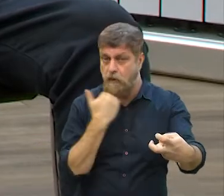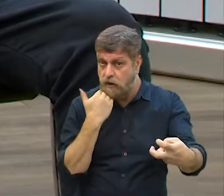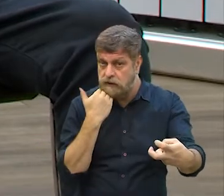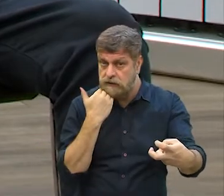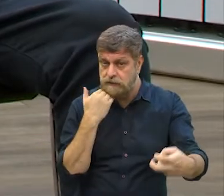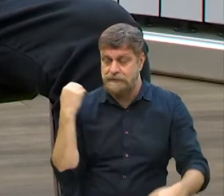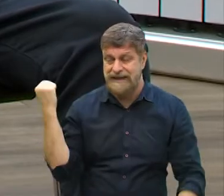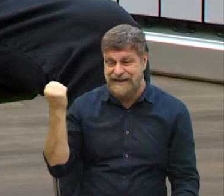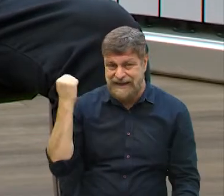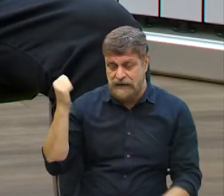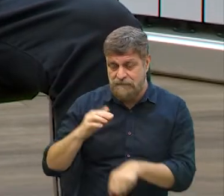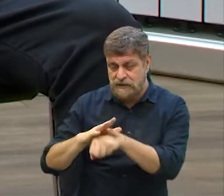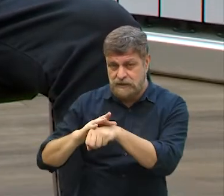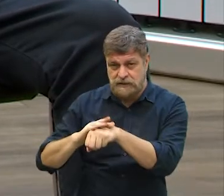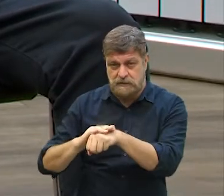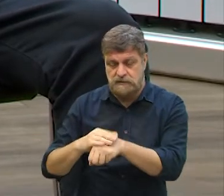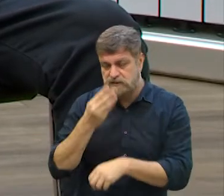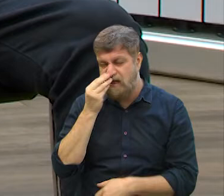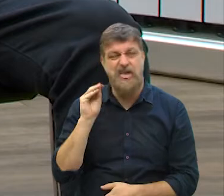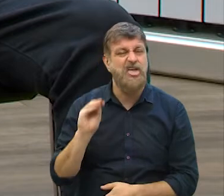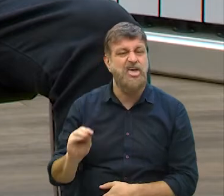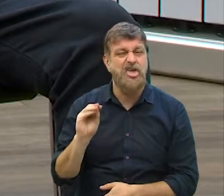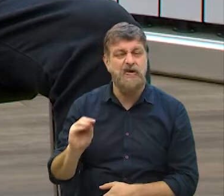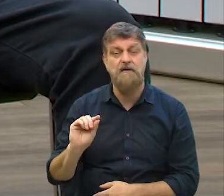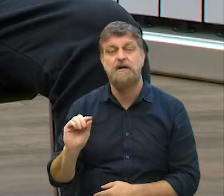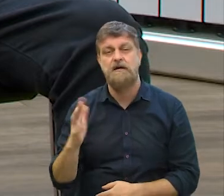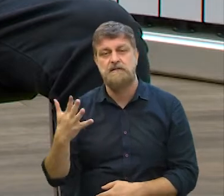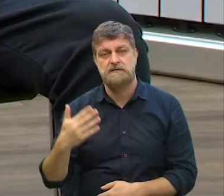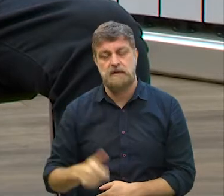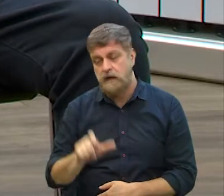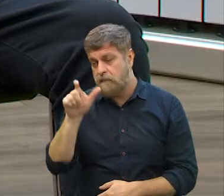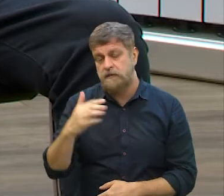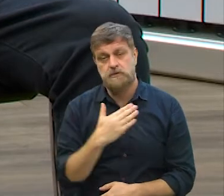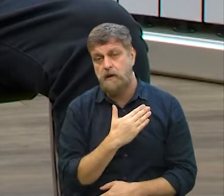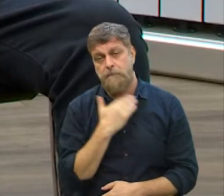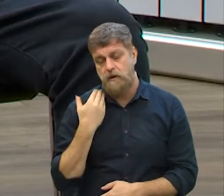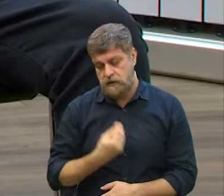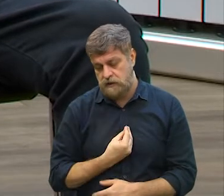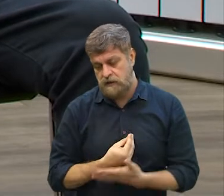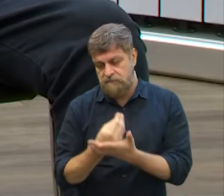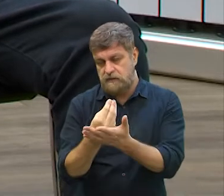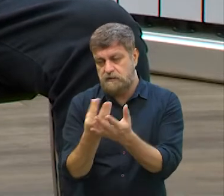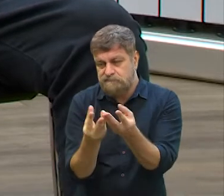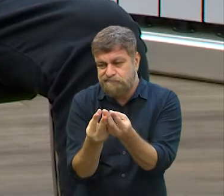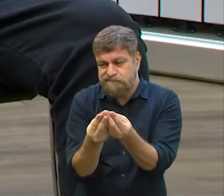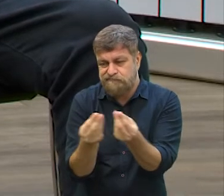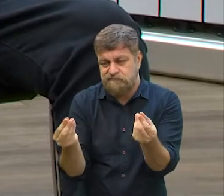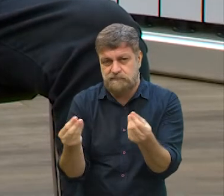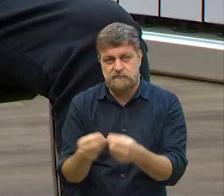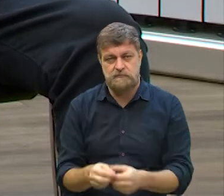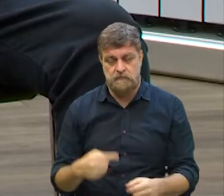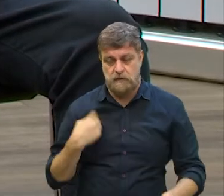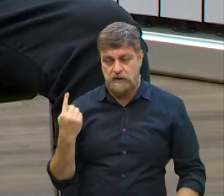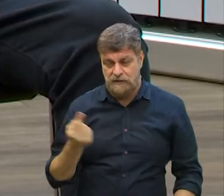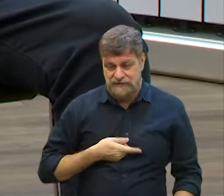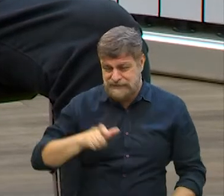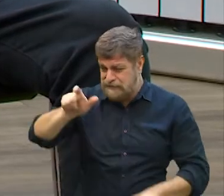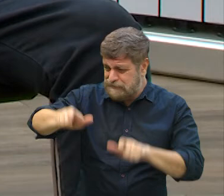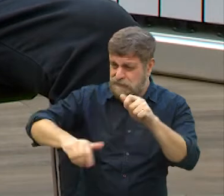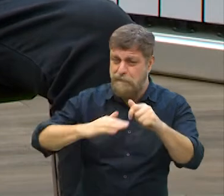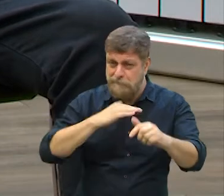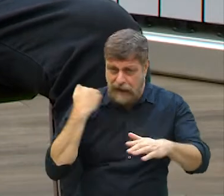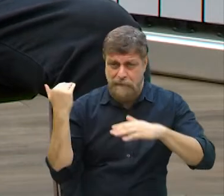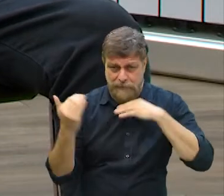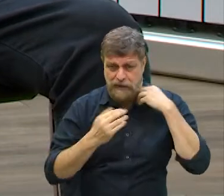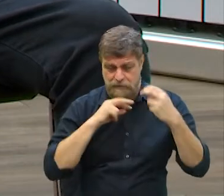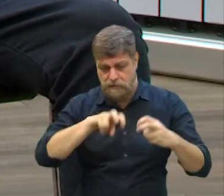coisa muito grave. E doença, se você não cuidar, seja qual ela for, te leva embora, você paga com a vida. Foi o que aconteceu. Como o Haddad falou, pagamos muita